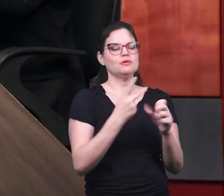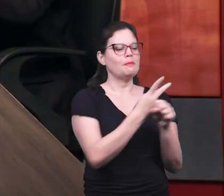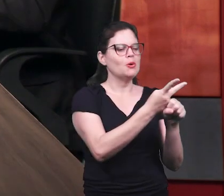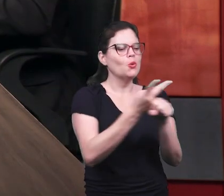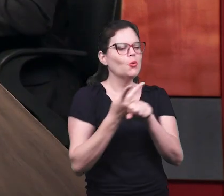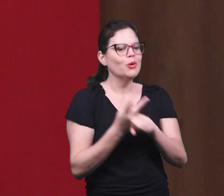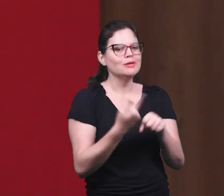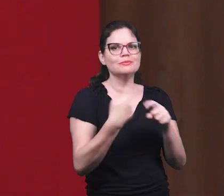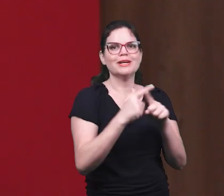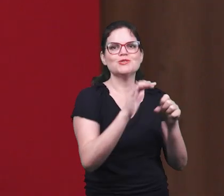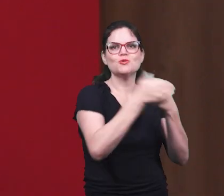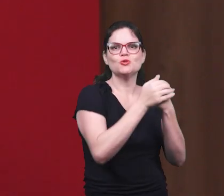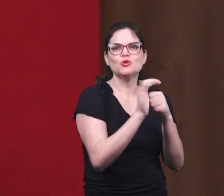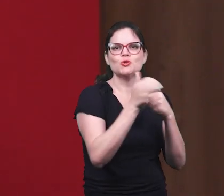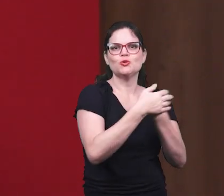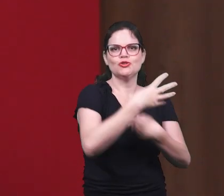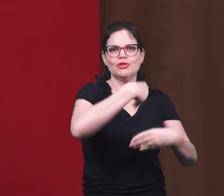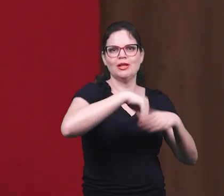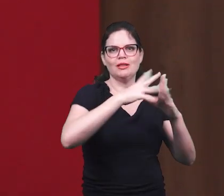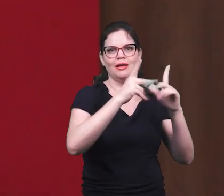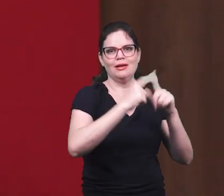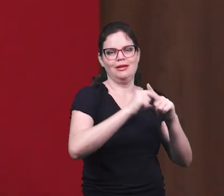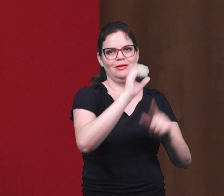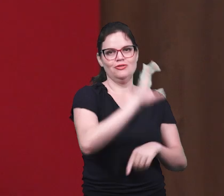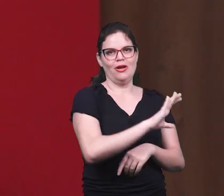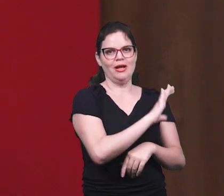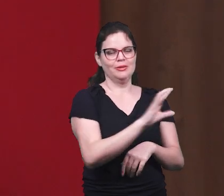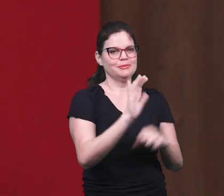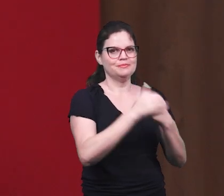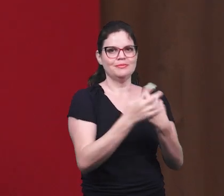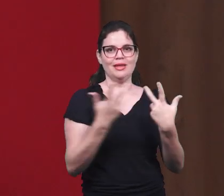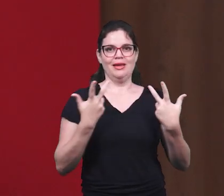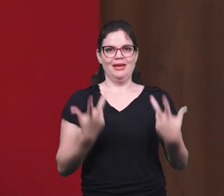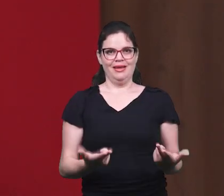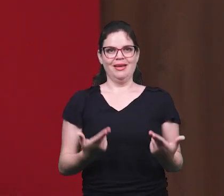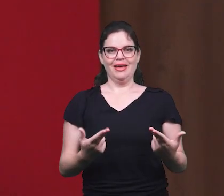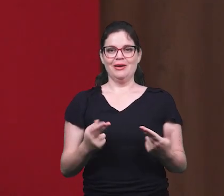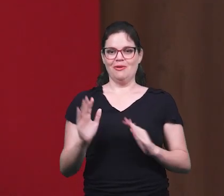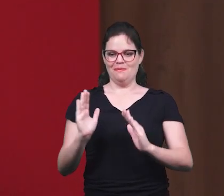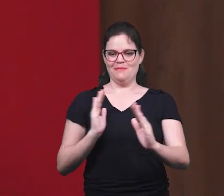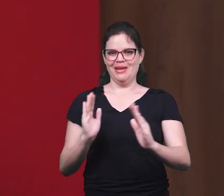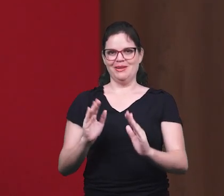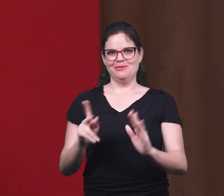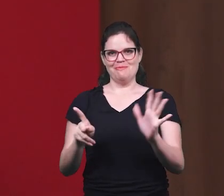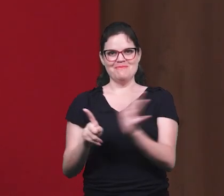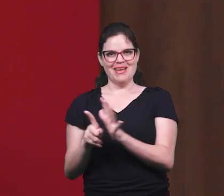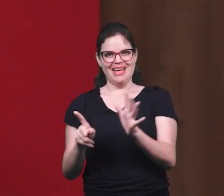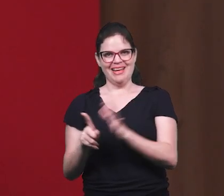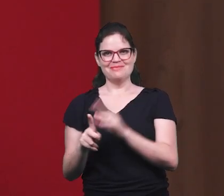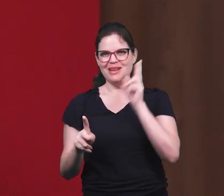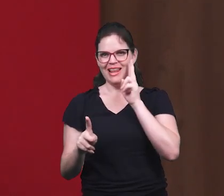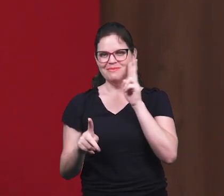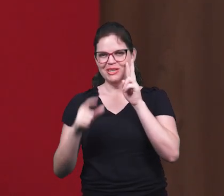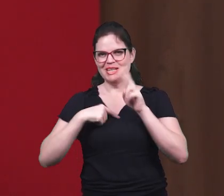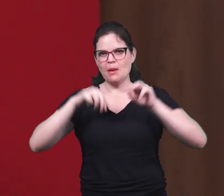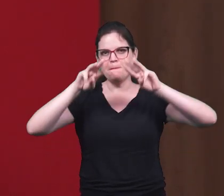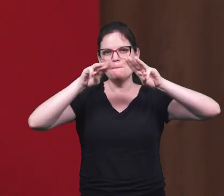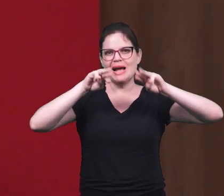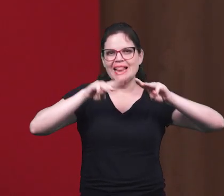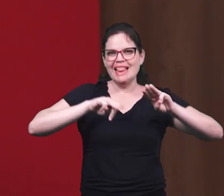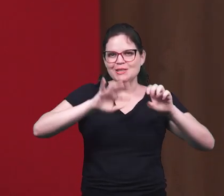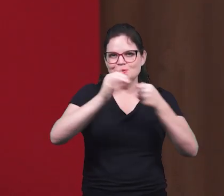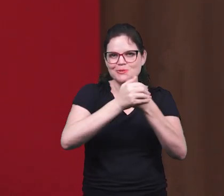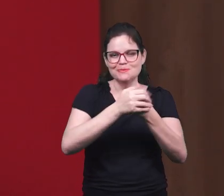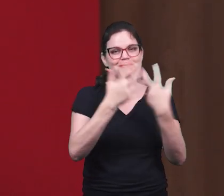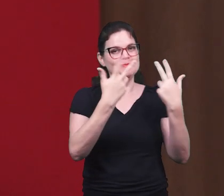Era o maná que estava escondido lá de Pérgamo, do período de Pérgamo, né? O Senhor disse, darei o maná escondido,